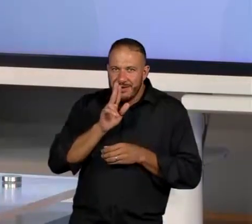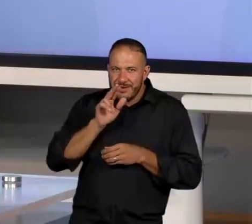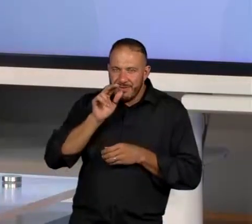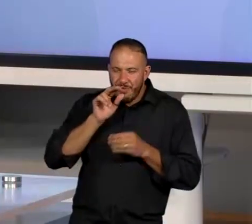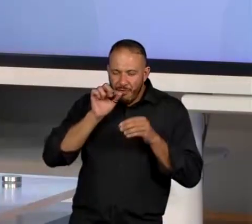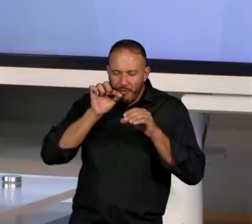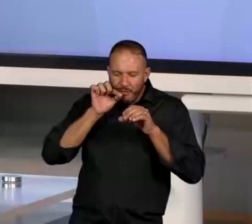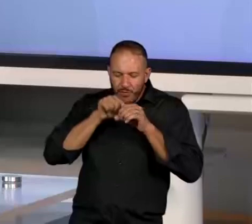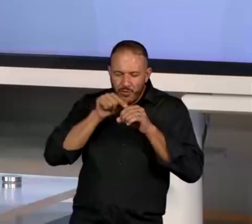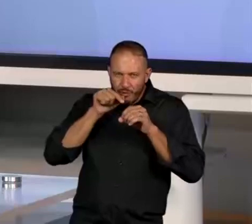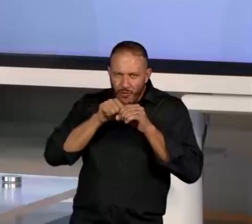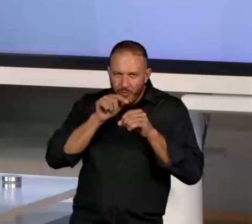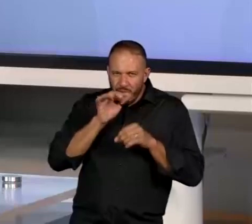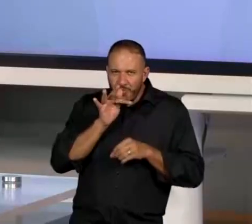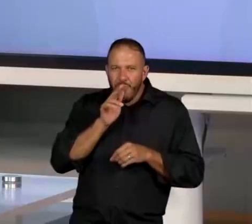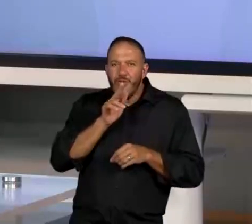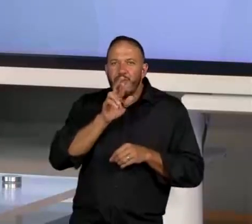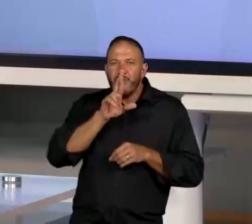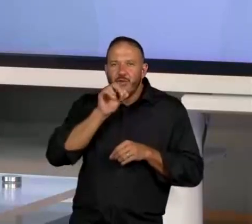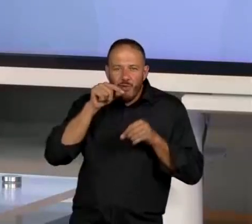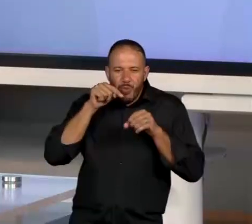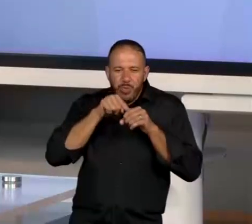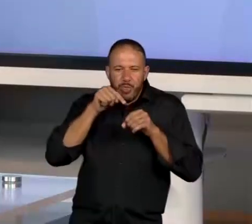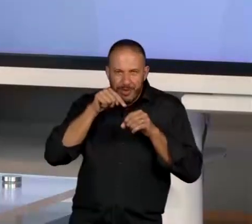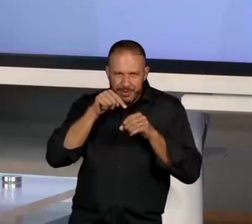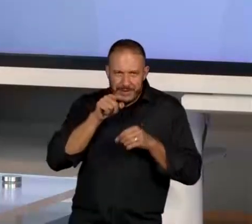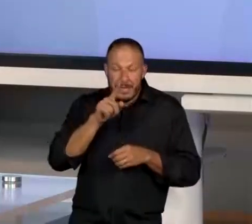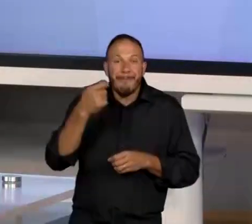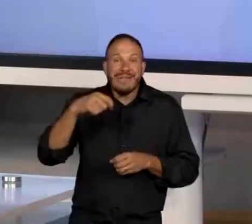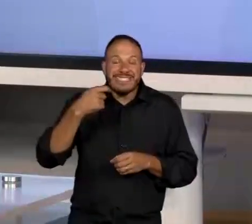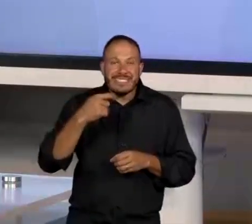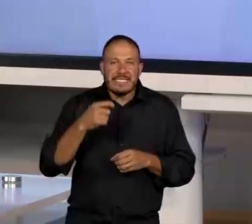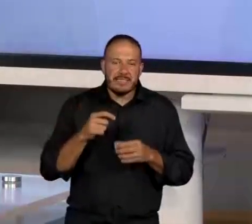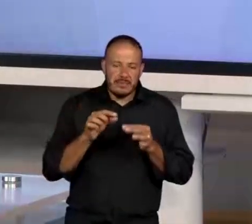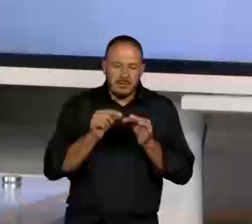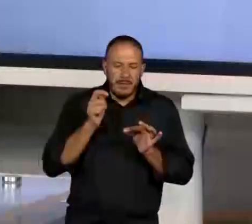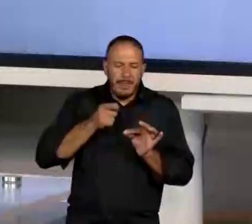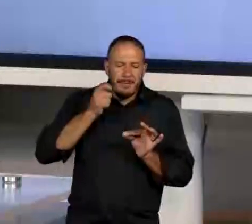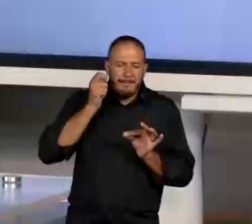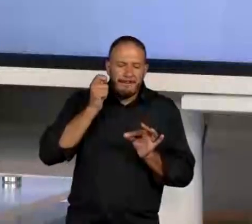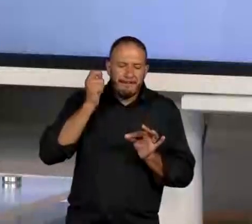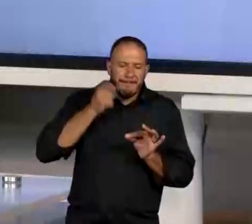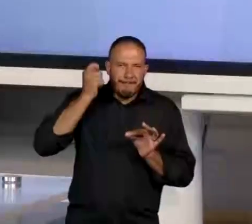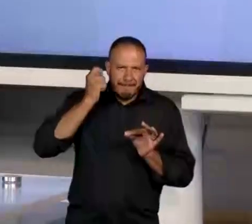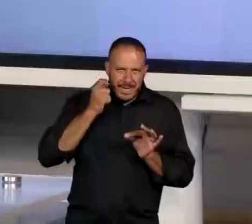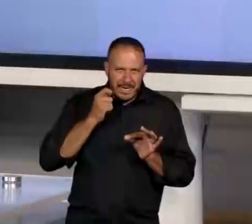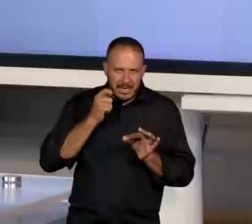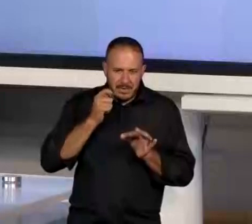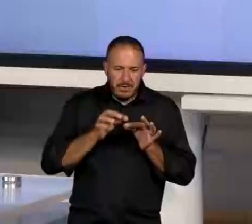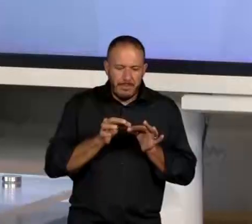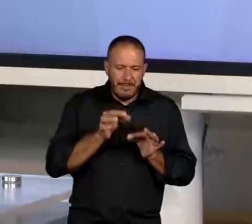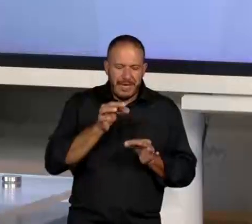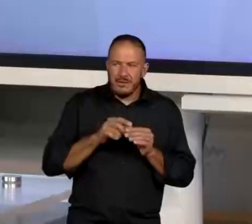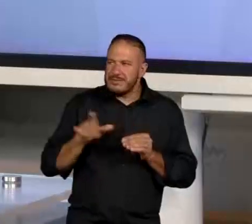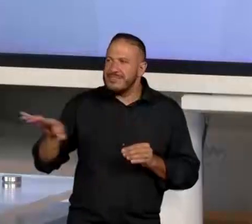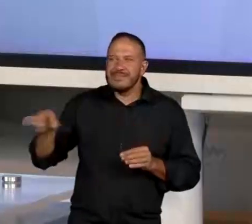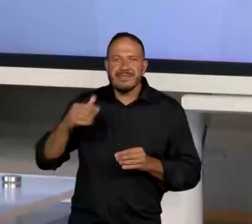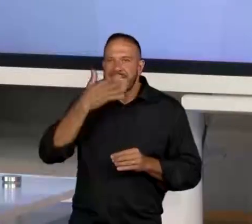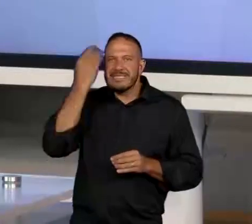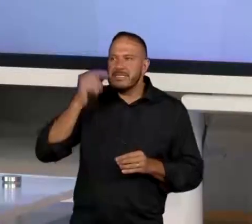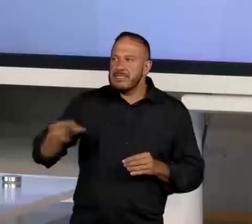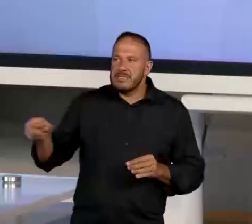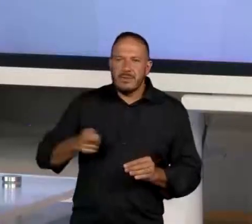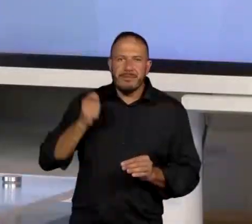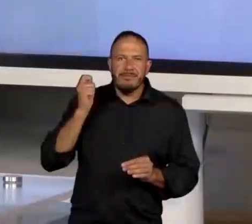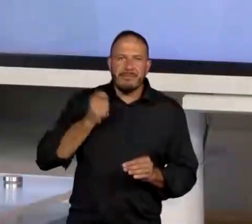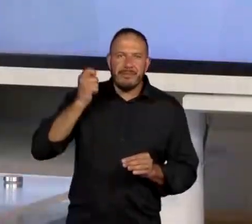furo, dependendo do material do plástico aqui, a gente precisa de um prego e um martelo. O prego eu trouxe, eu não trouxe o martelo. Porque qual é